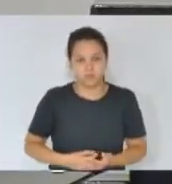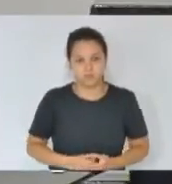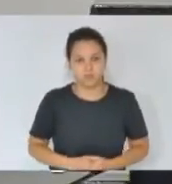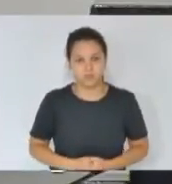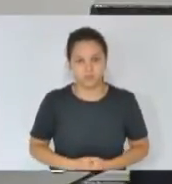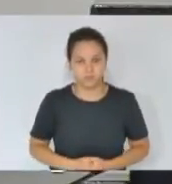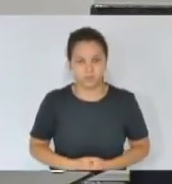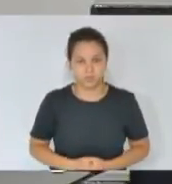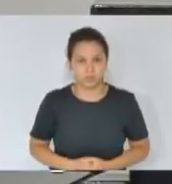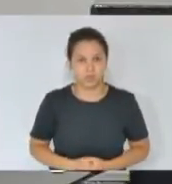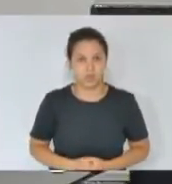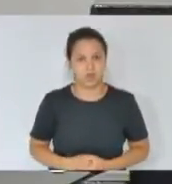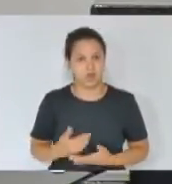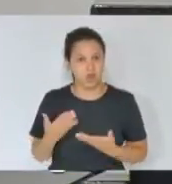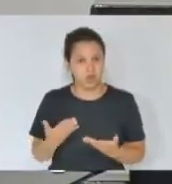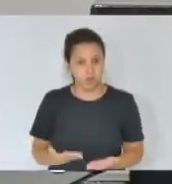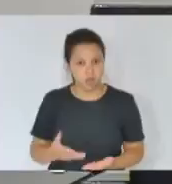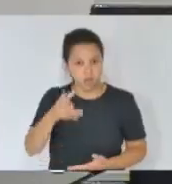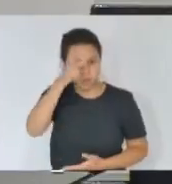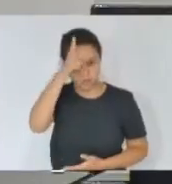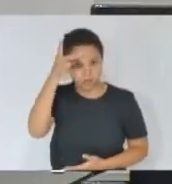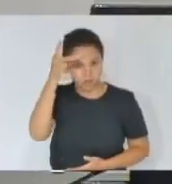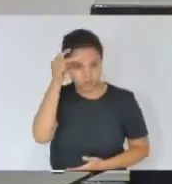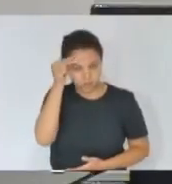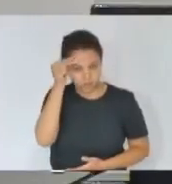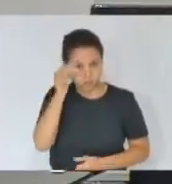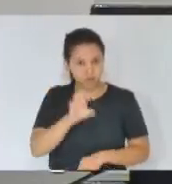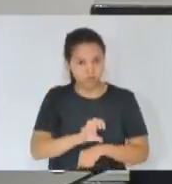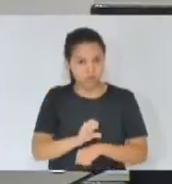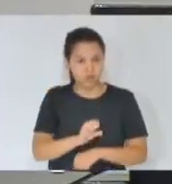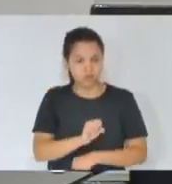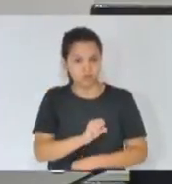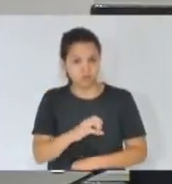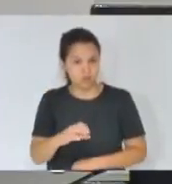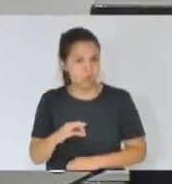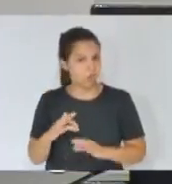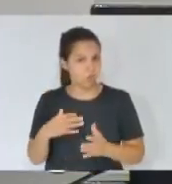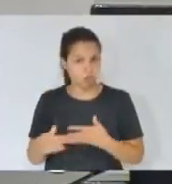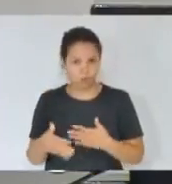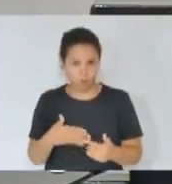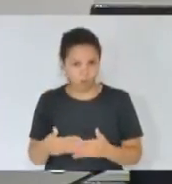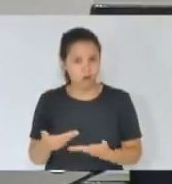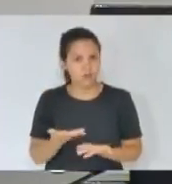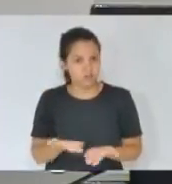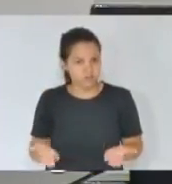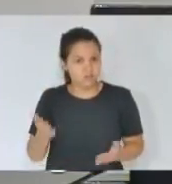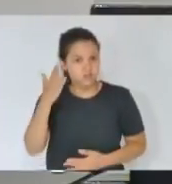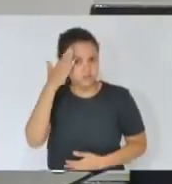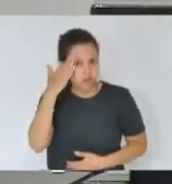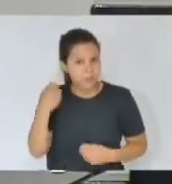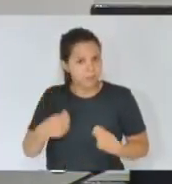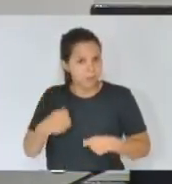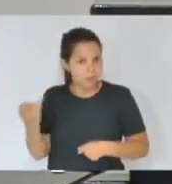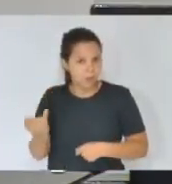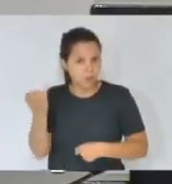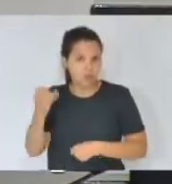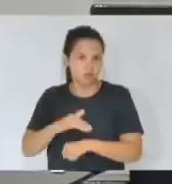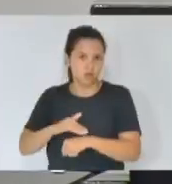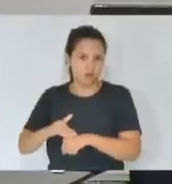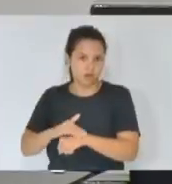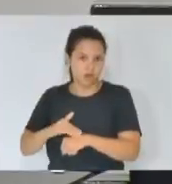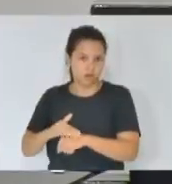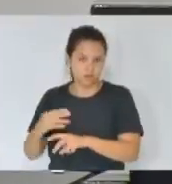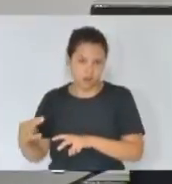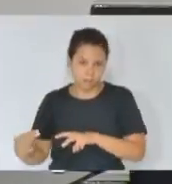E todo prefeito do estado de Santa Catarina sabe da necessidade de ter essas conversas. E ter uma conversa olho no